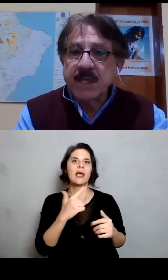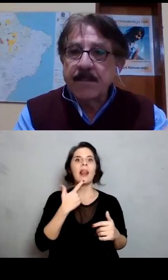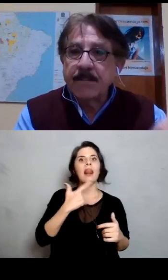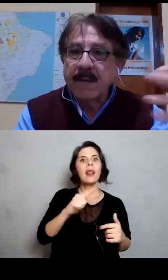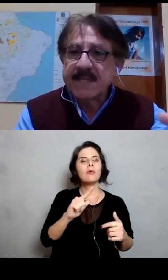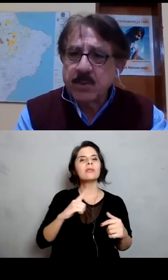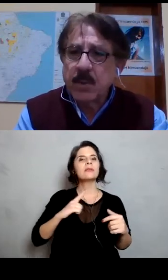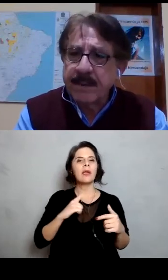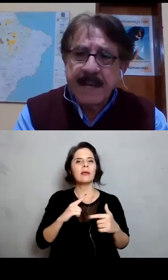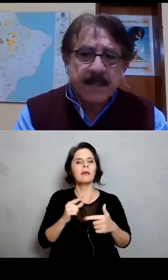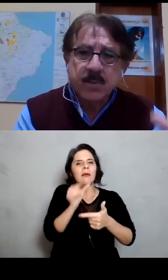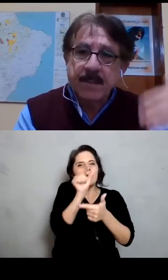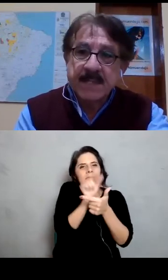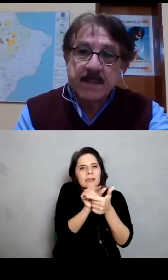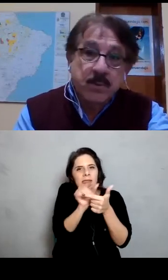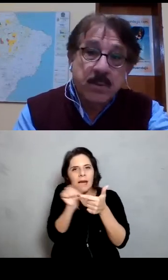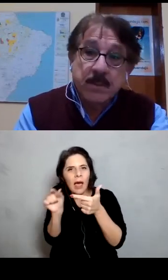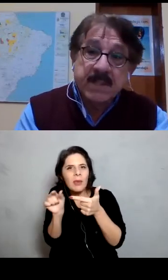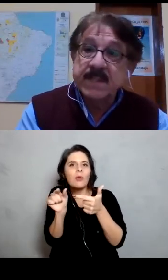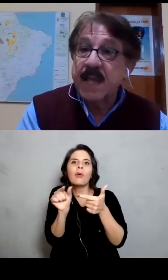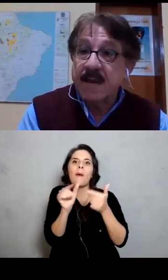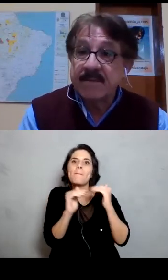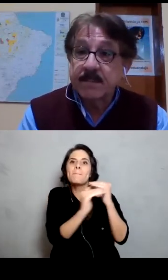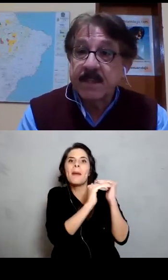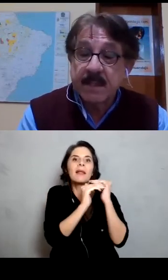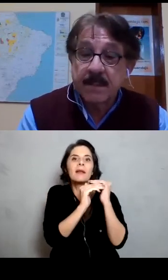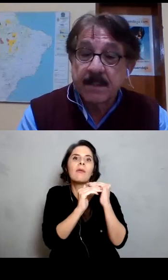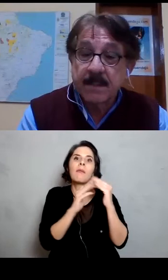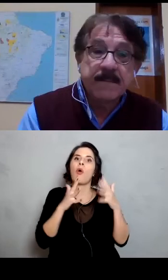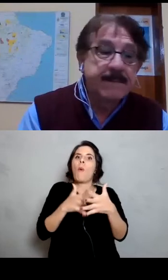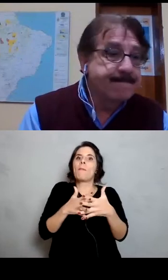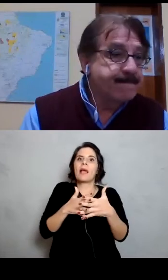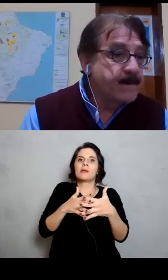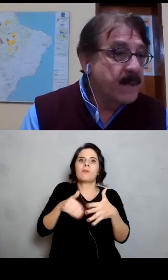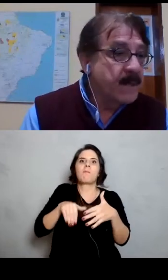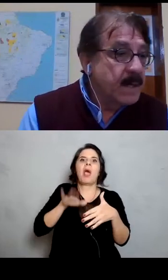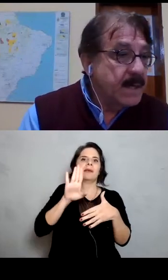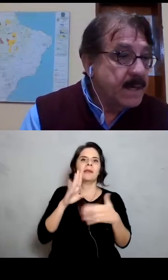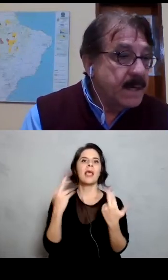padrão silábico bastante complexo, parecido com línguas eslavas, por exemplo.